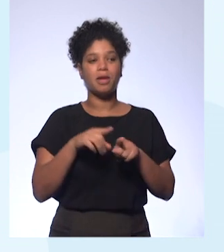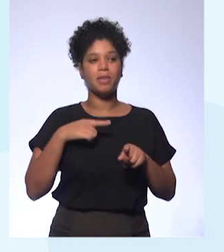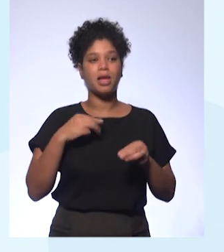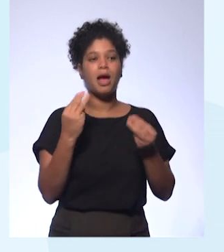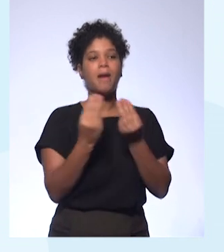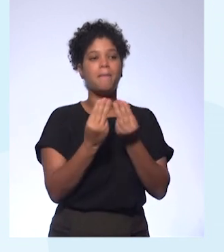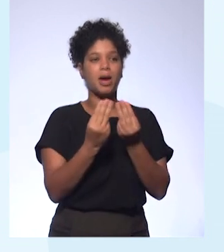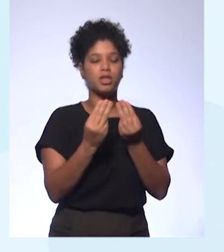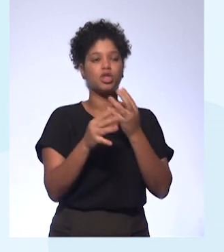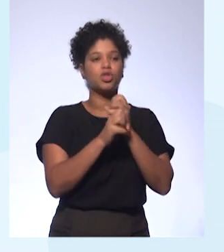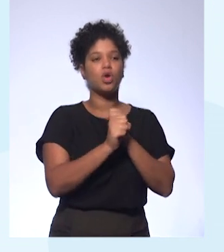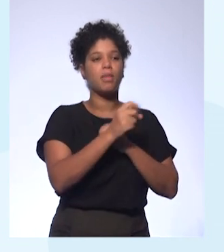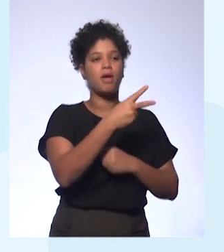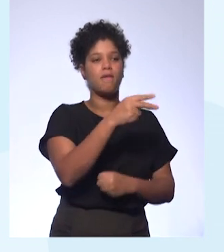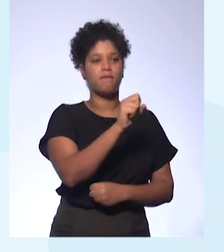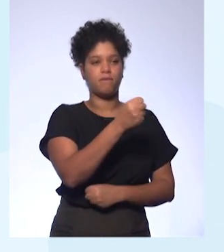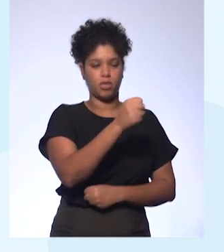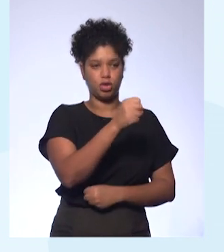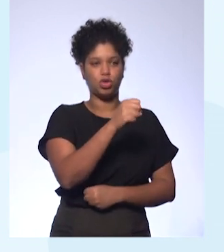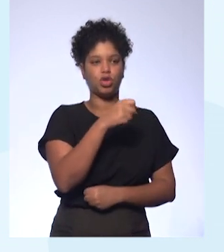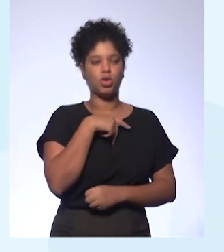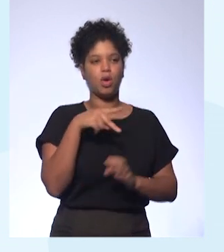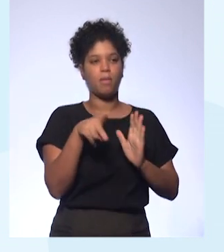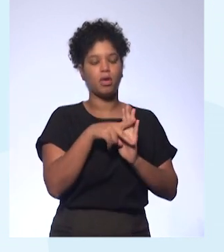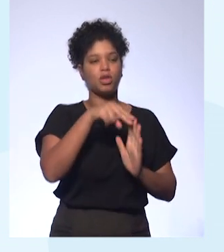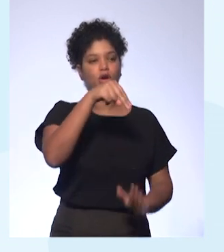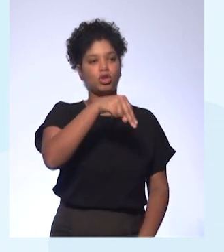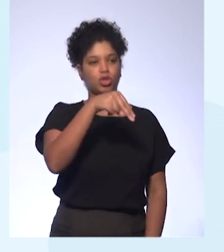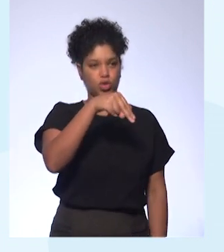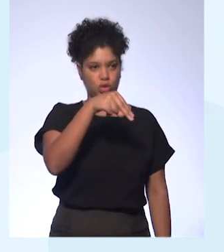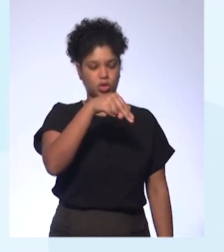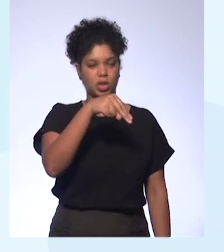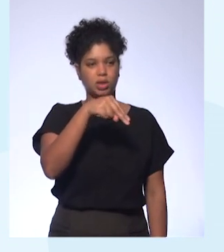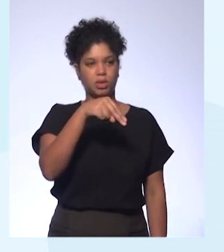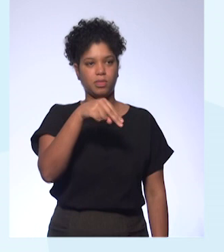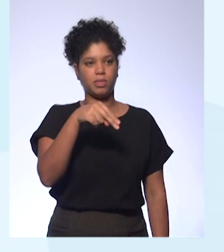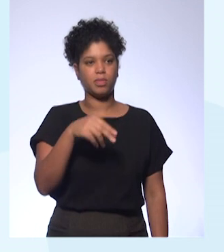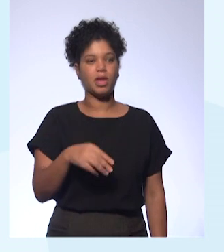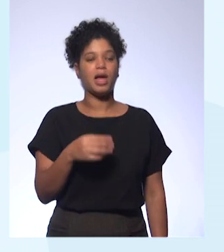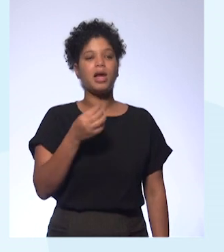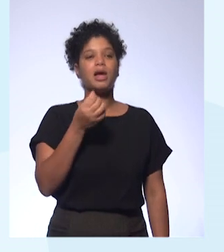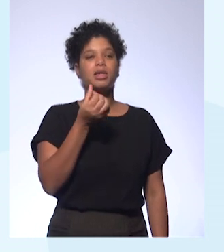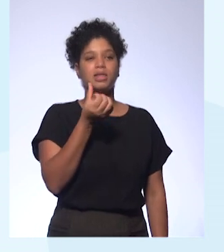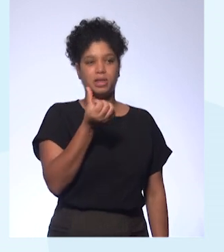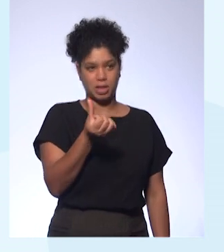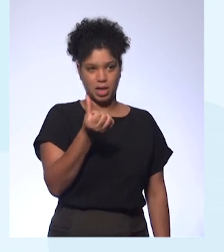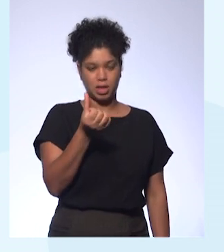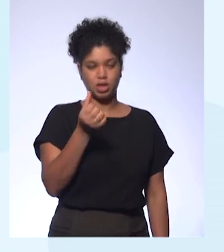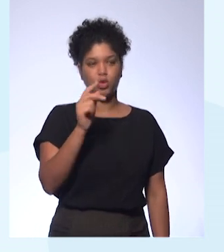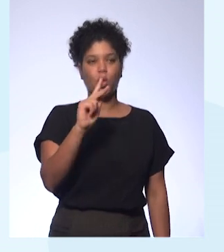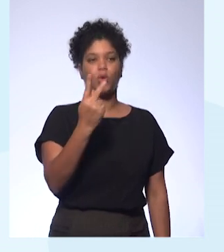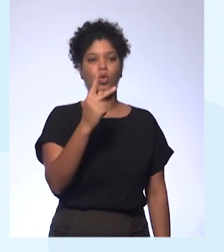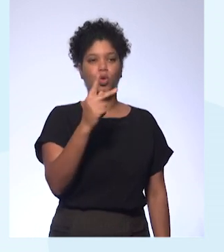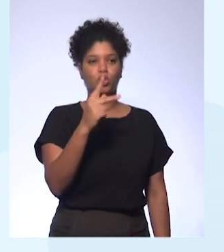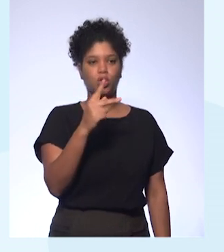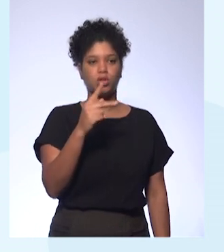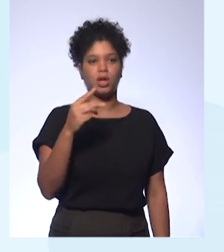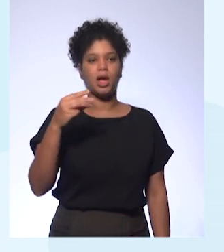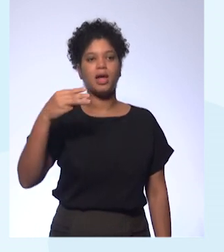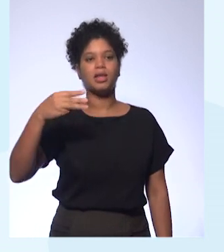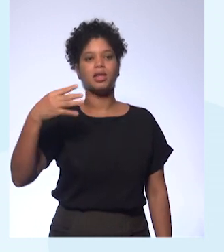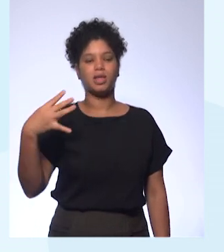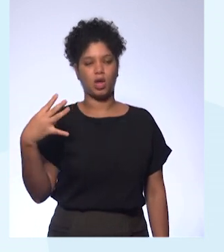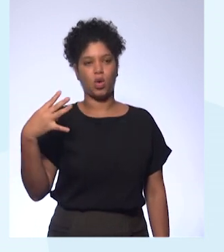massa 28, certo, do gás de nitrogênio. Aqui 6 do gás de hidrogênio e 34